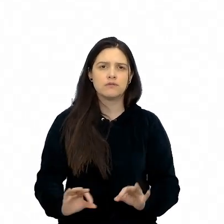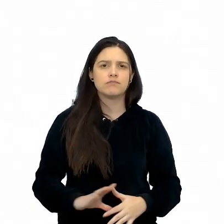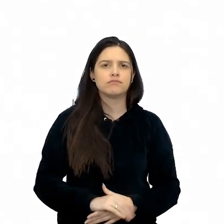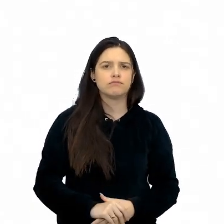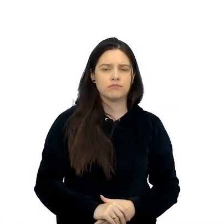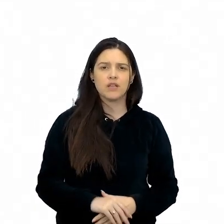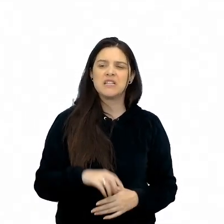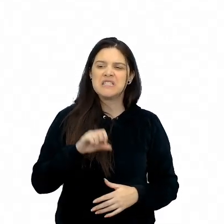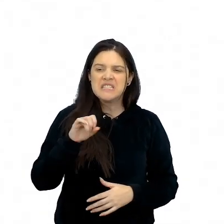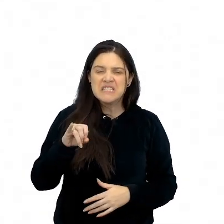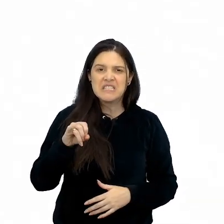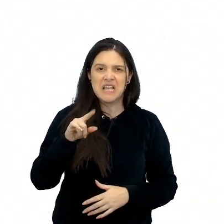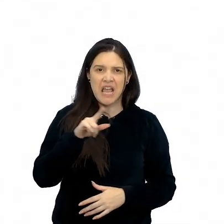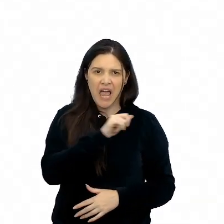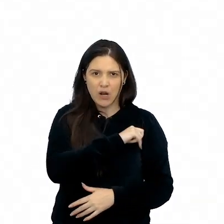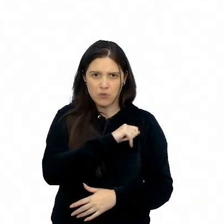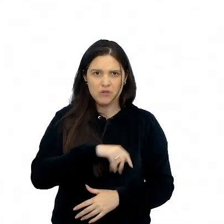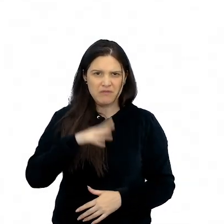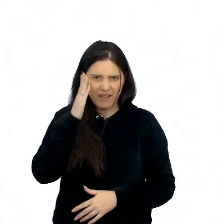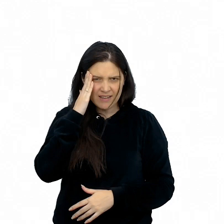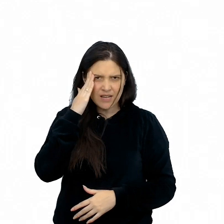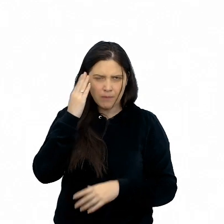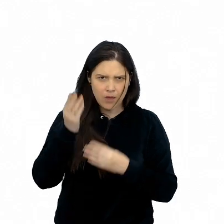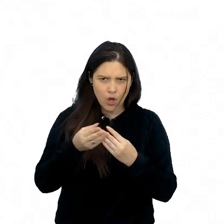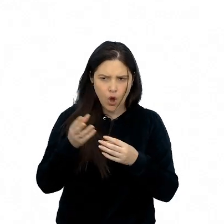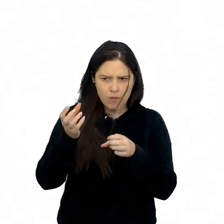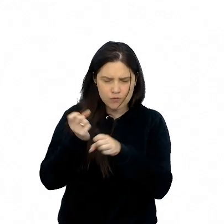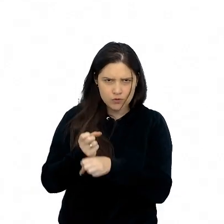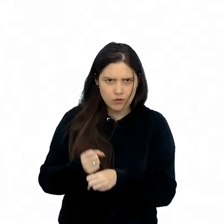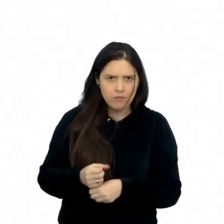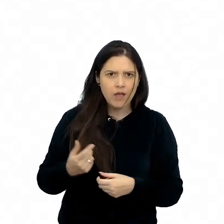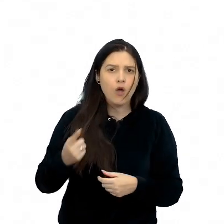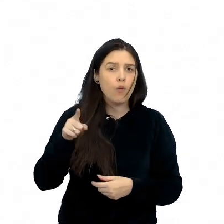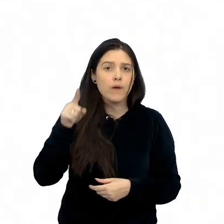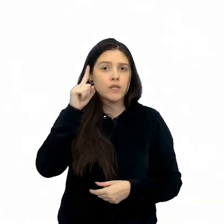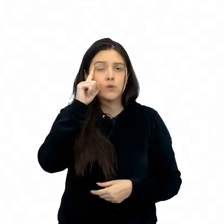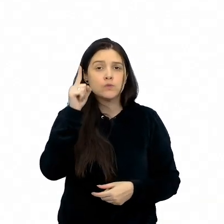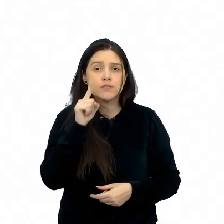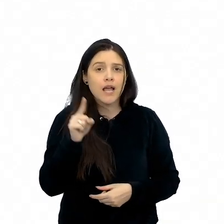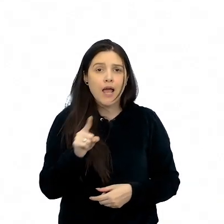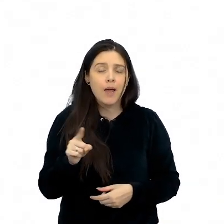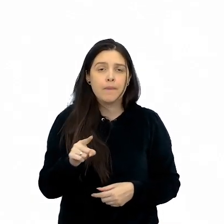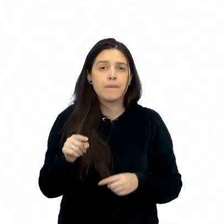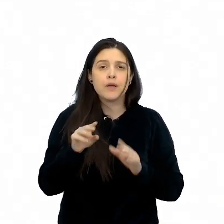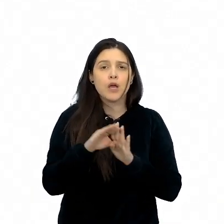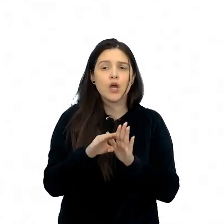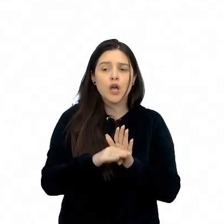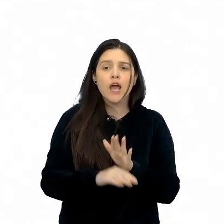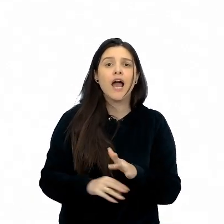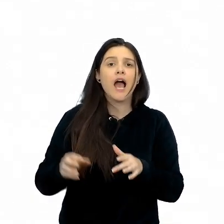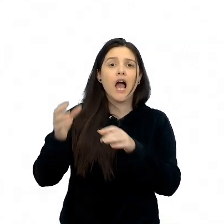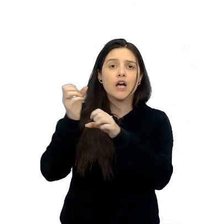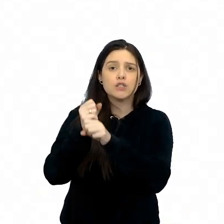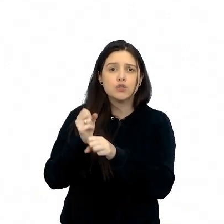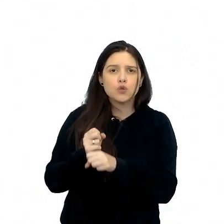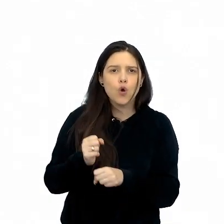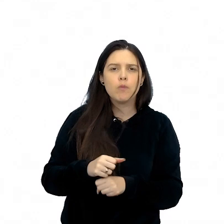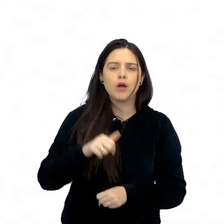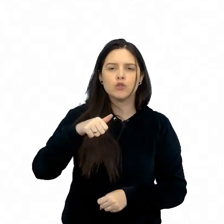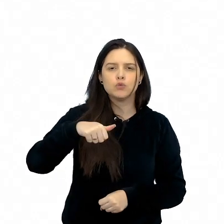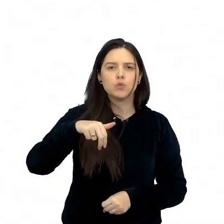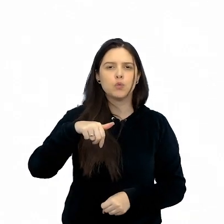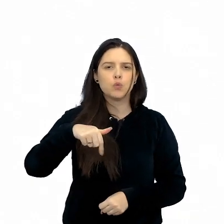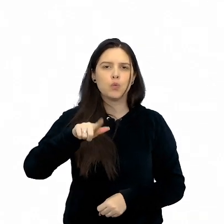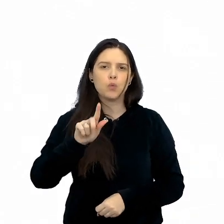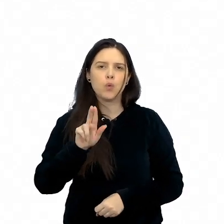esse aluno vai dar conta? Mas ele não vai dar conta por quê? Porque ele não sabe, na verdade, que a soma dos ângulos de um triângulo é